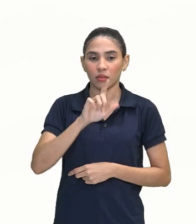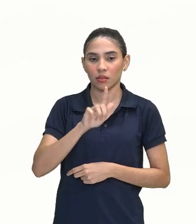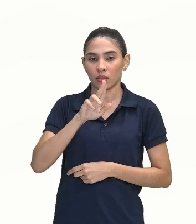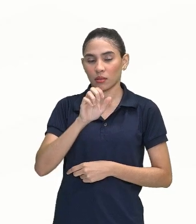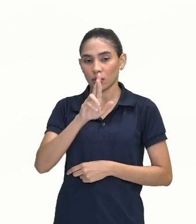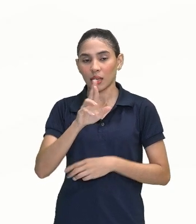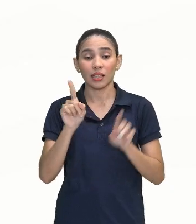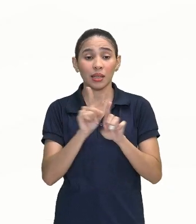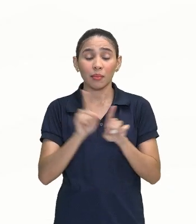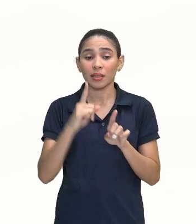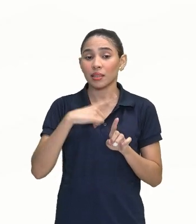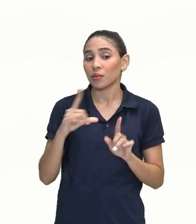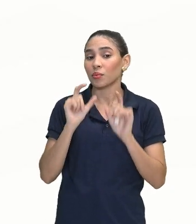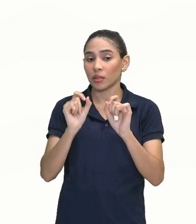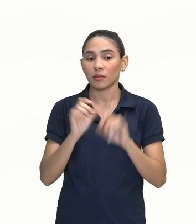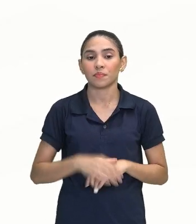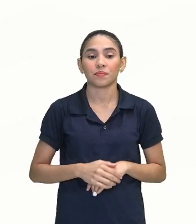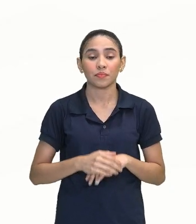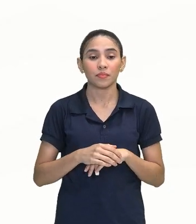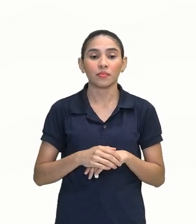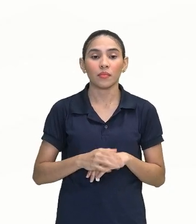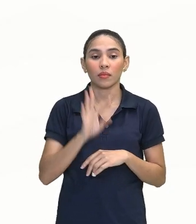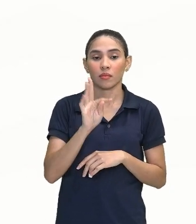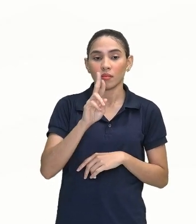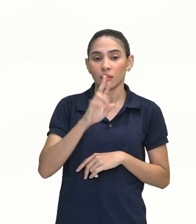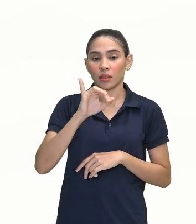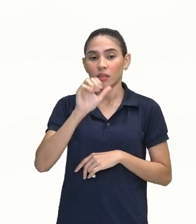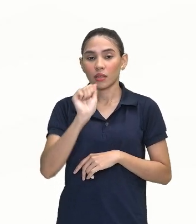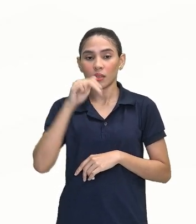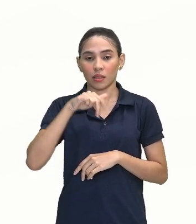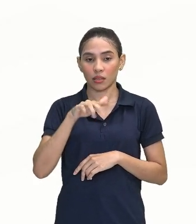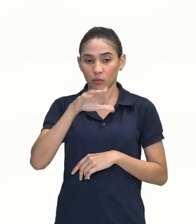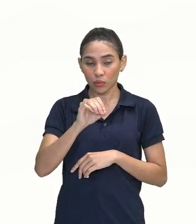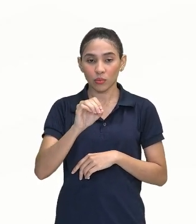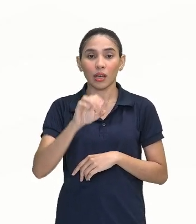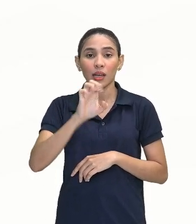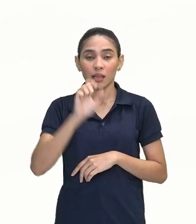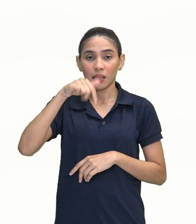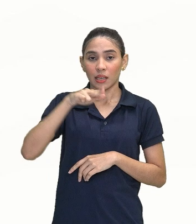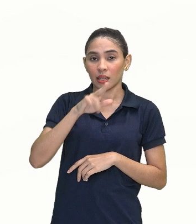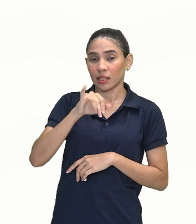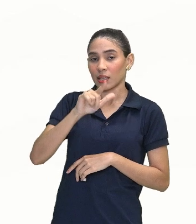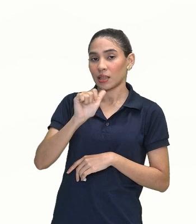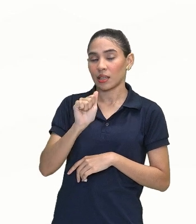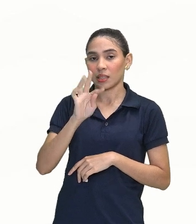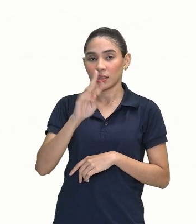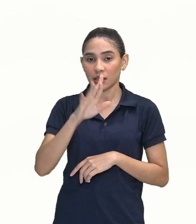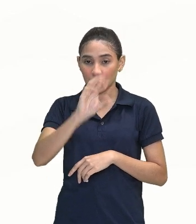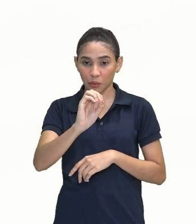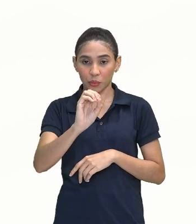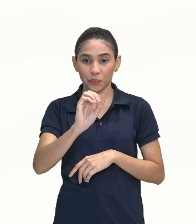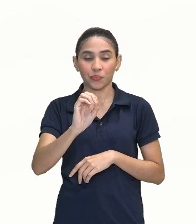temos, por exemplo, também o triângulo mais o triângulo equilátero, tá? E